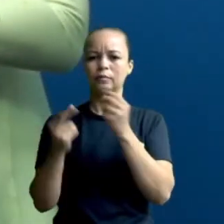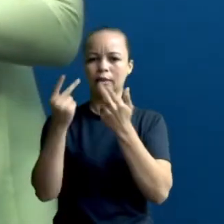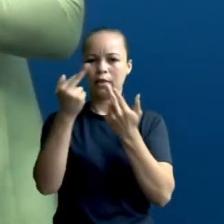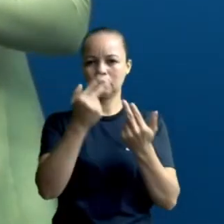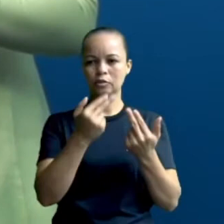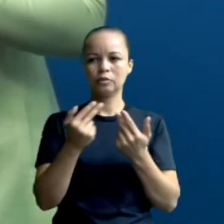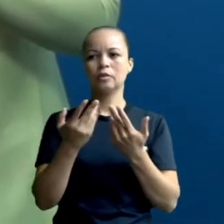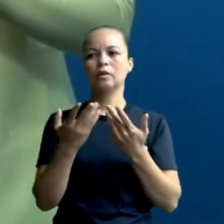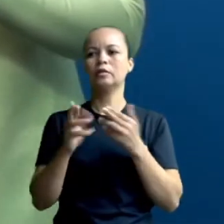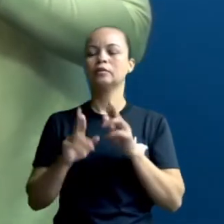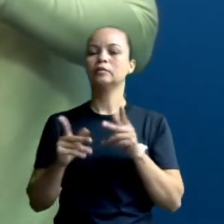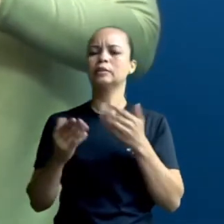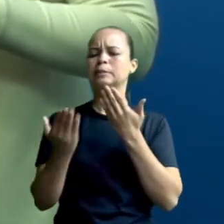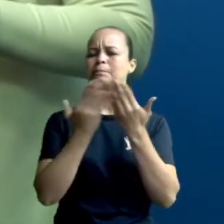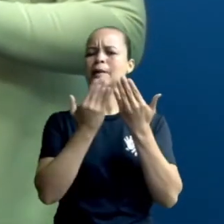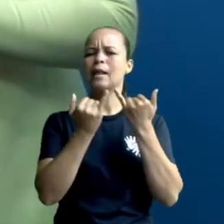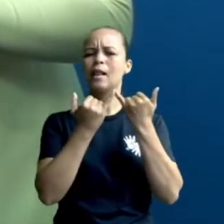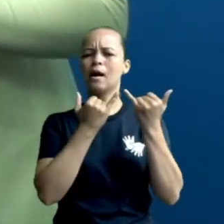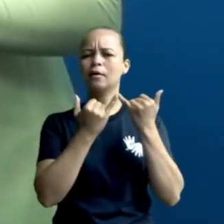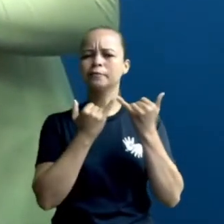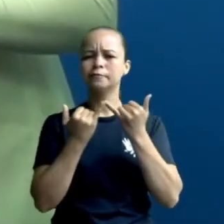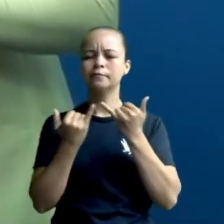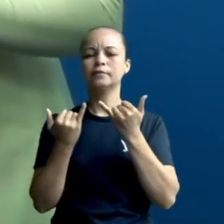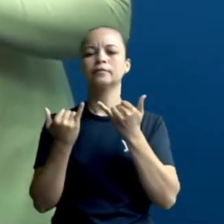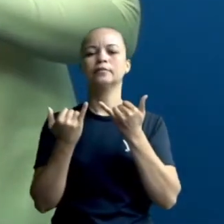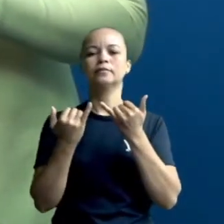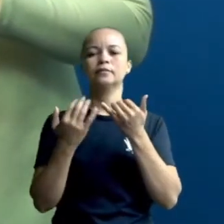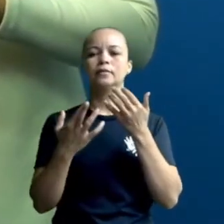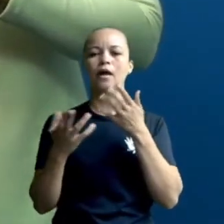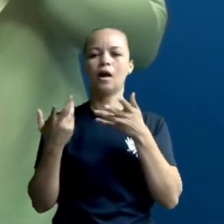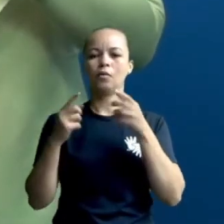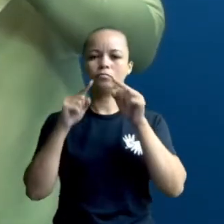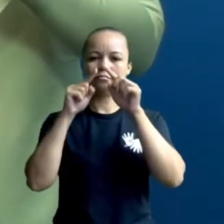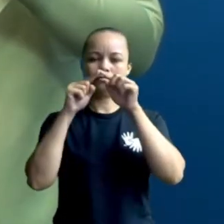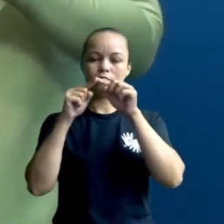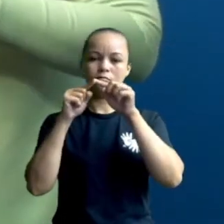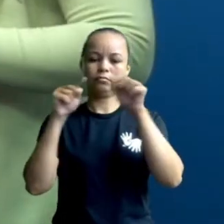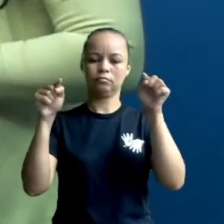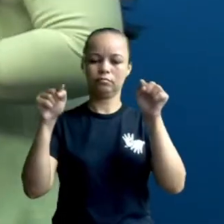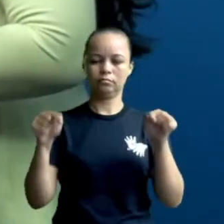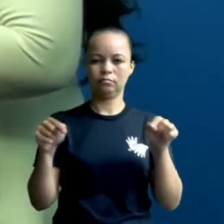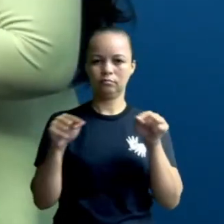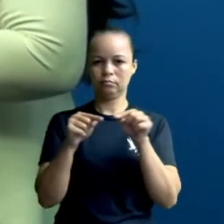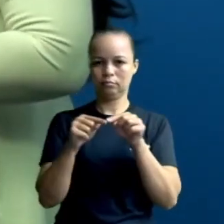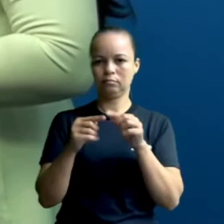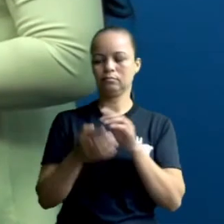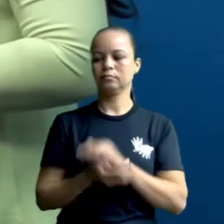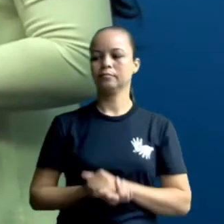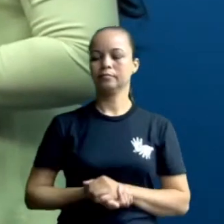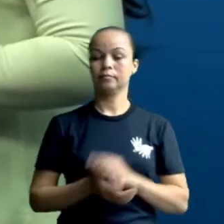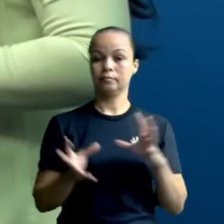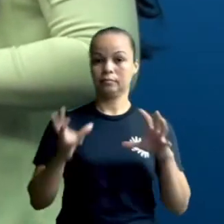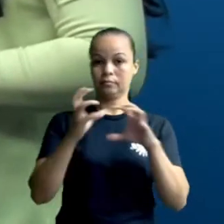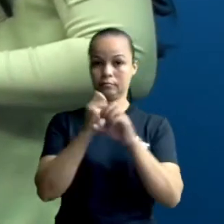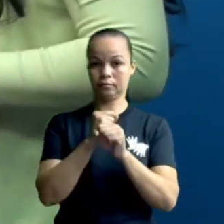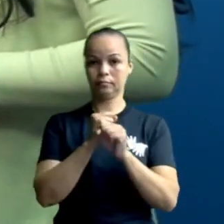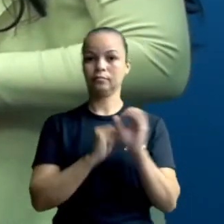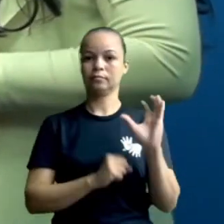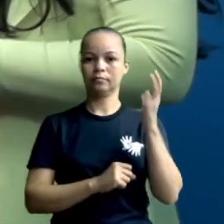medidas, vão ter medidas semelhantes aqui ao retângulo, tá certo? Vamos calcular